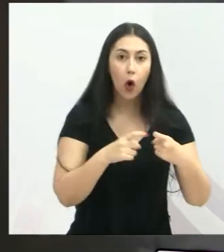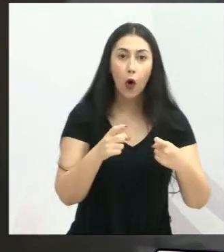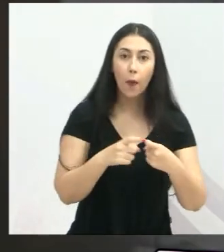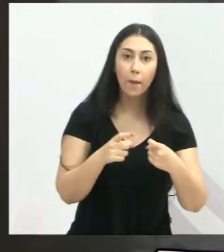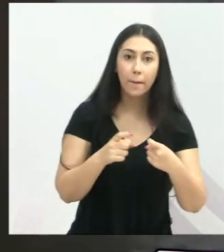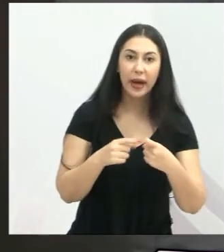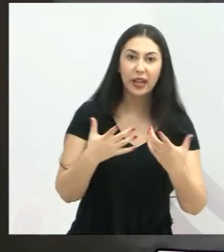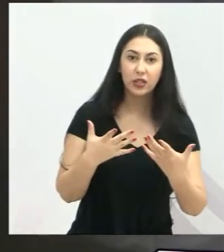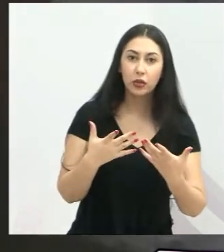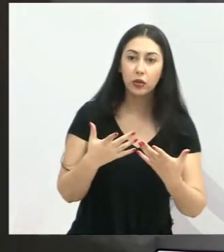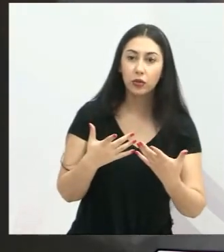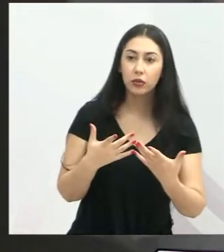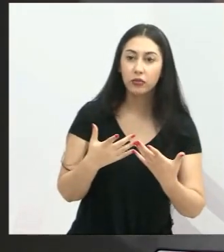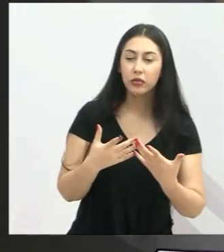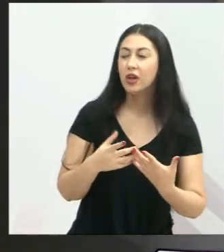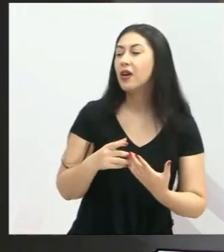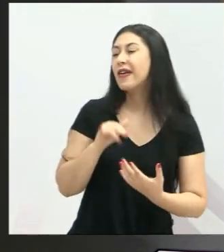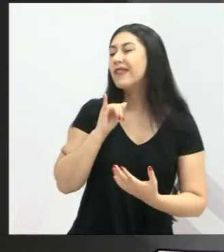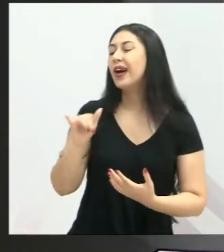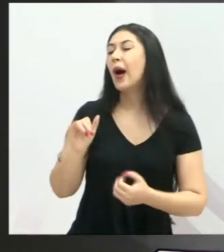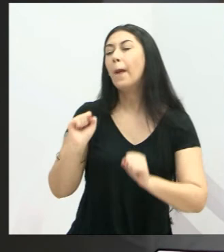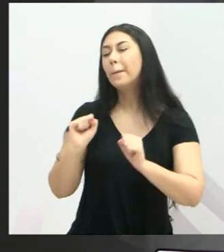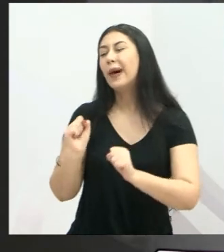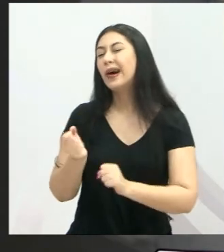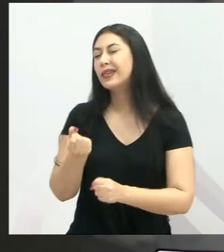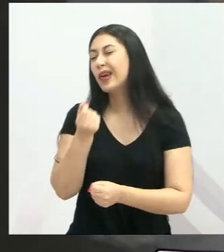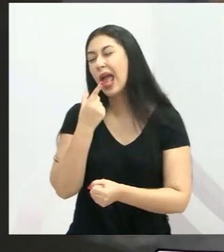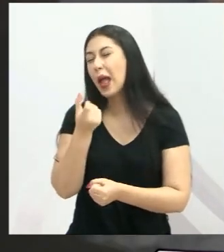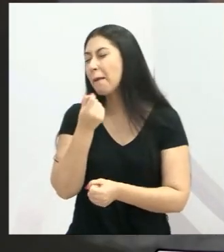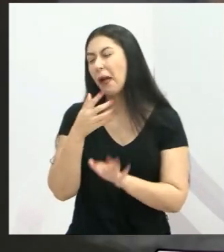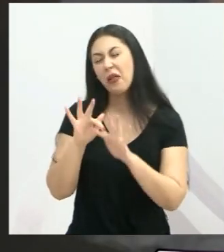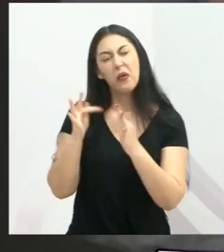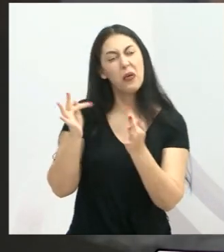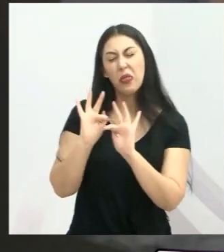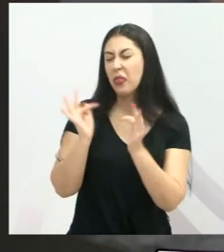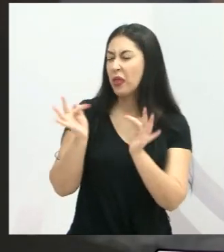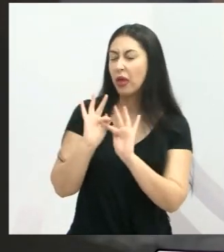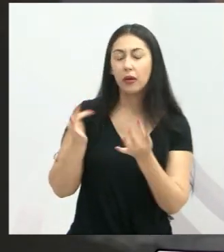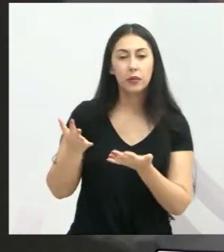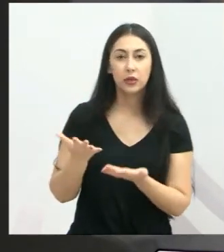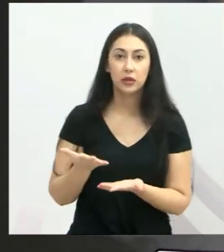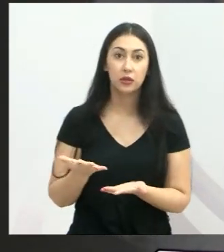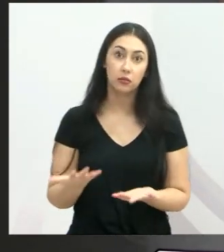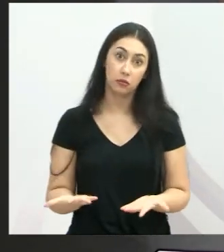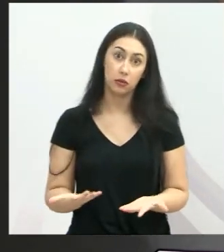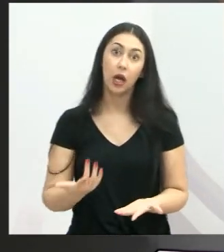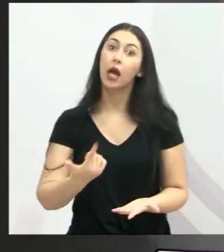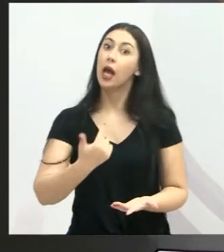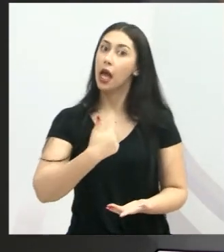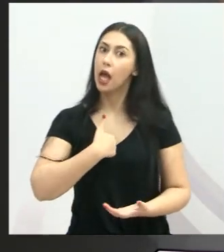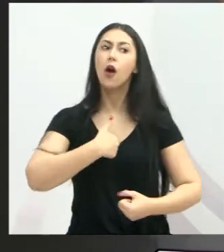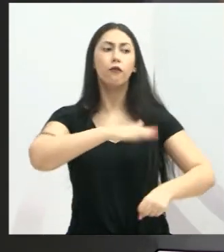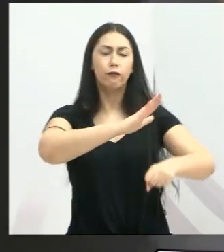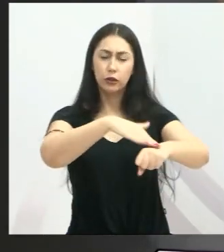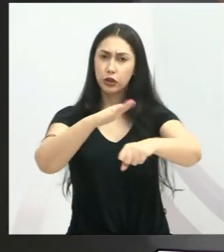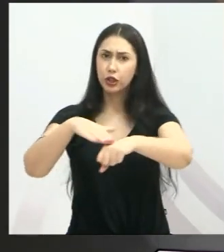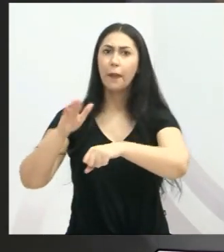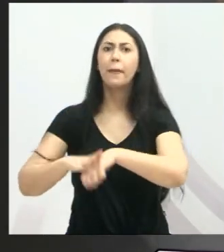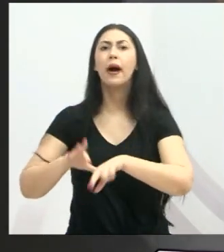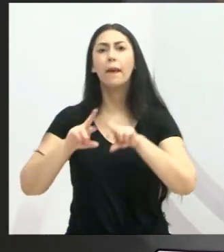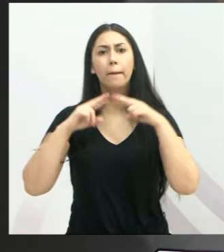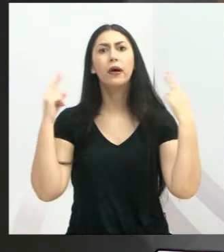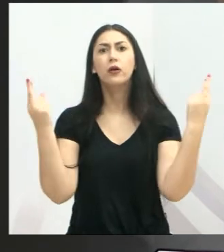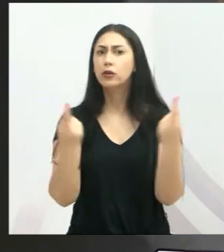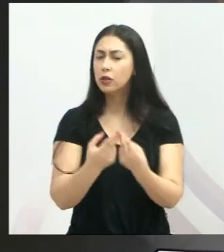com corticoide e até com a ivermectina. Como presidente da Comissão de Saúde, vou convocar para essa casa uma reunião com